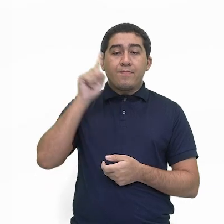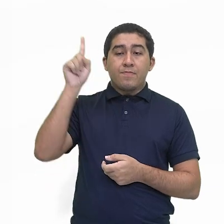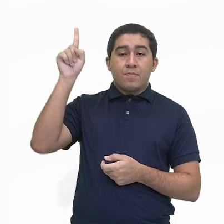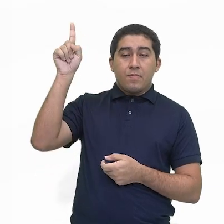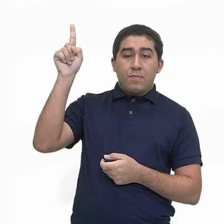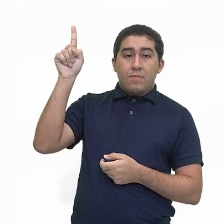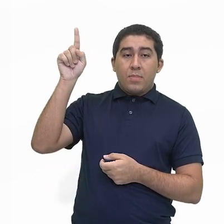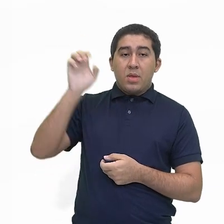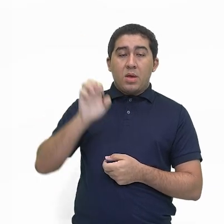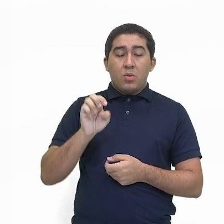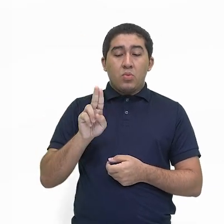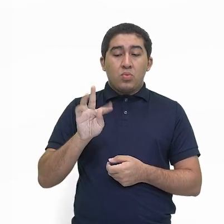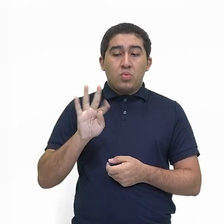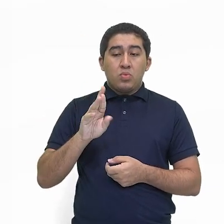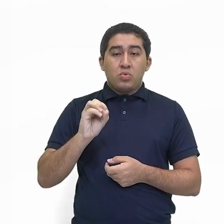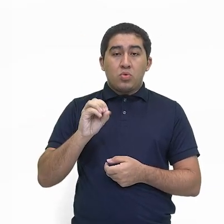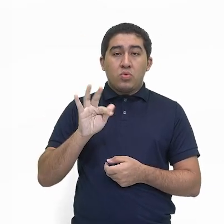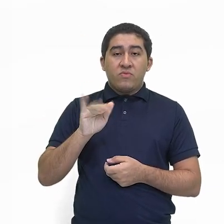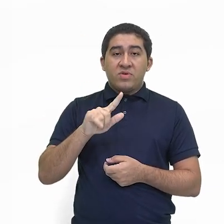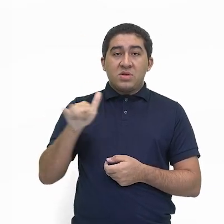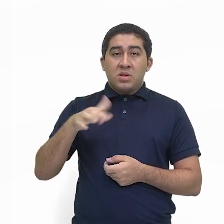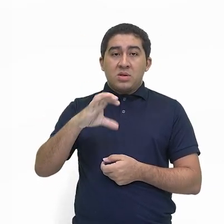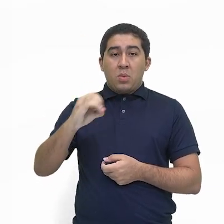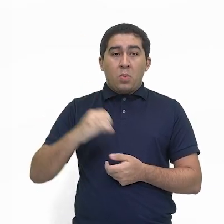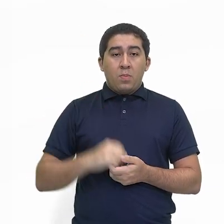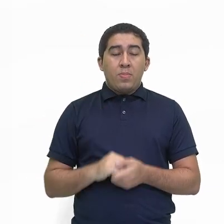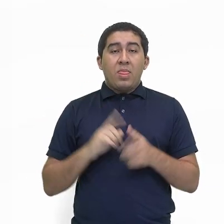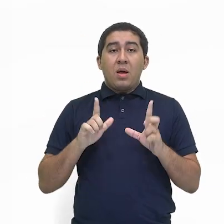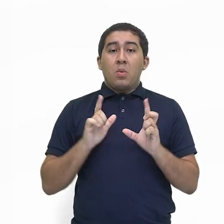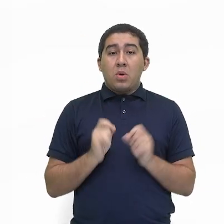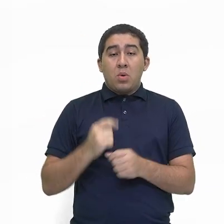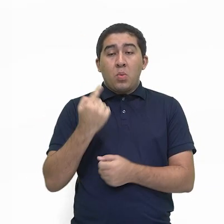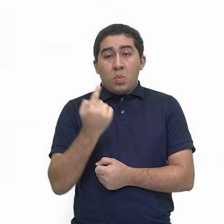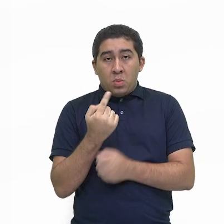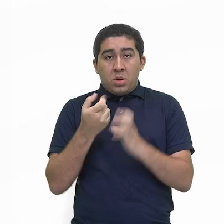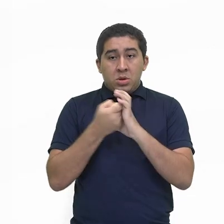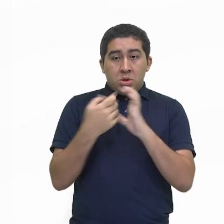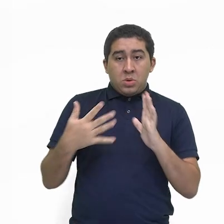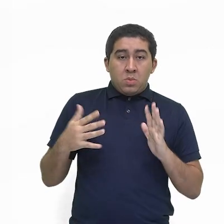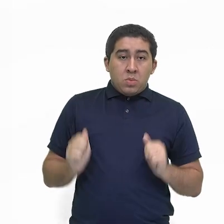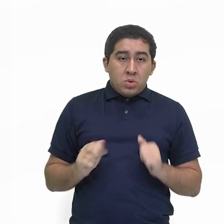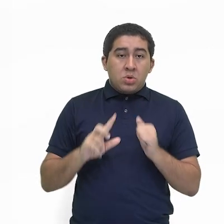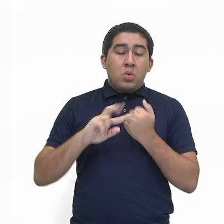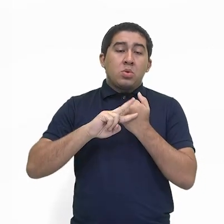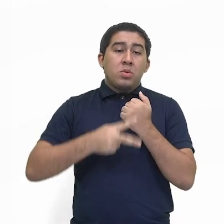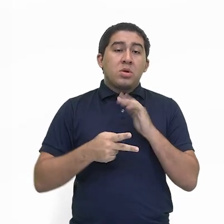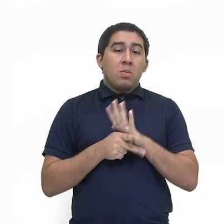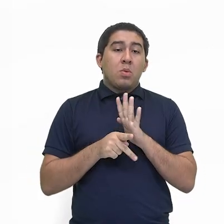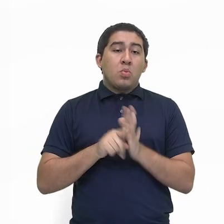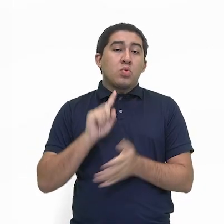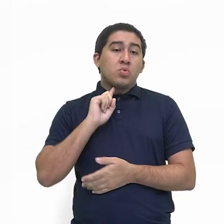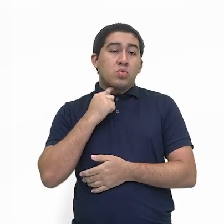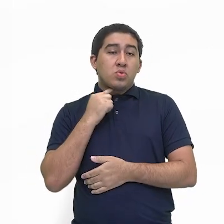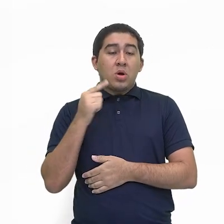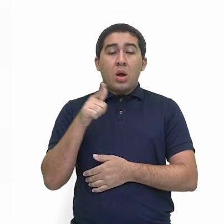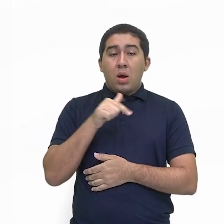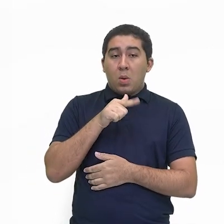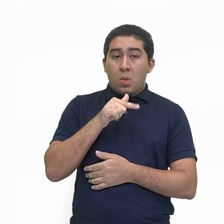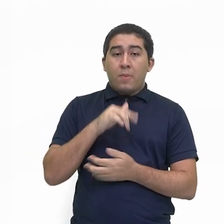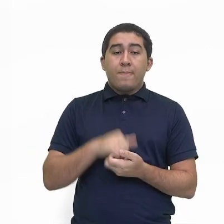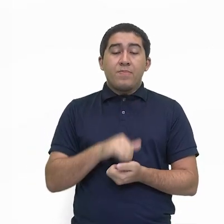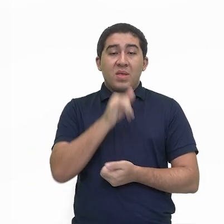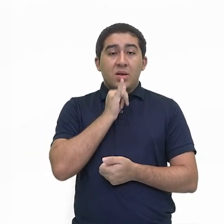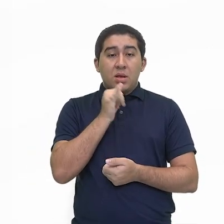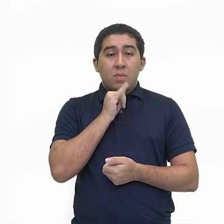eutrofização, tá? Isso é um dos processos aí que pode ser gerado a partir da poluição dos corpos de água,